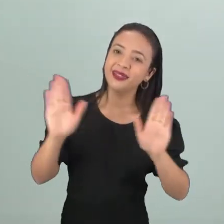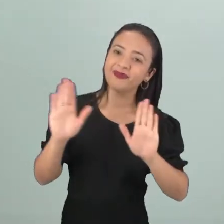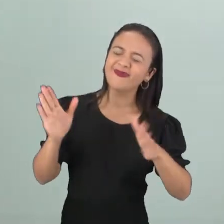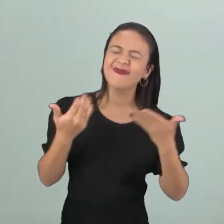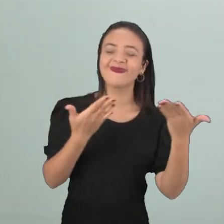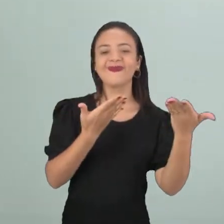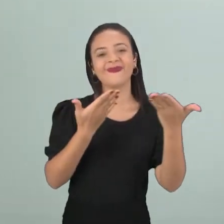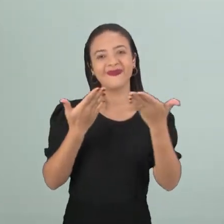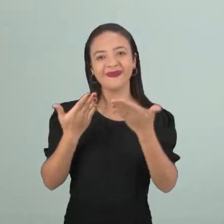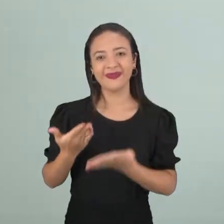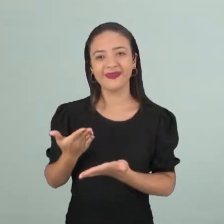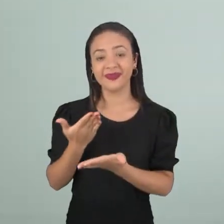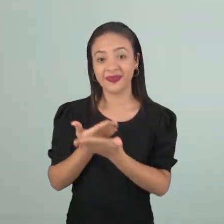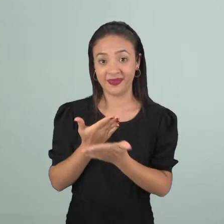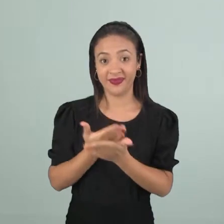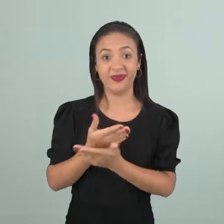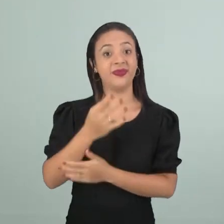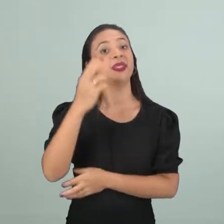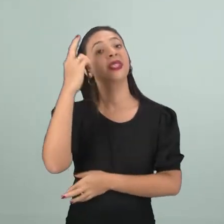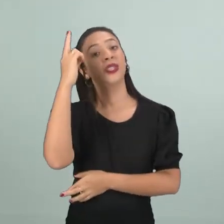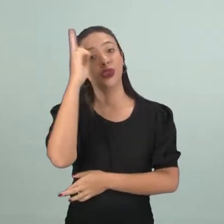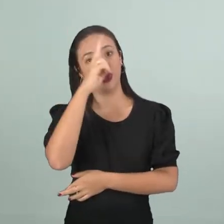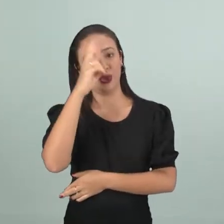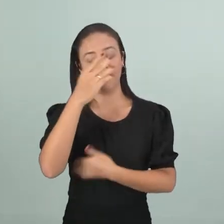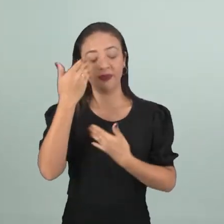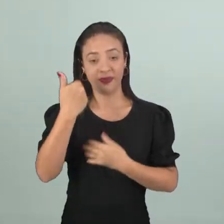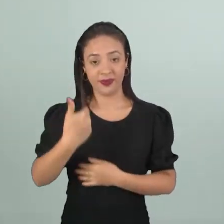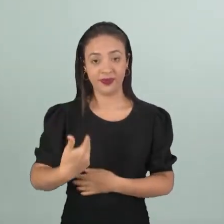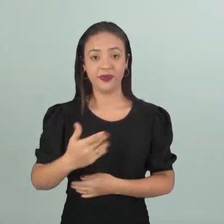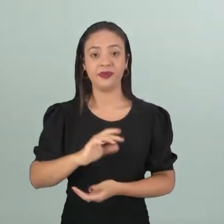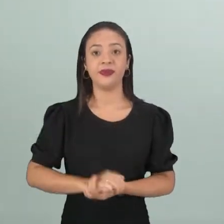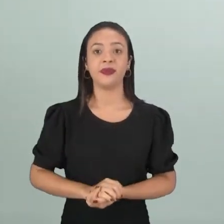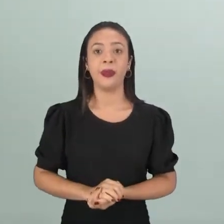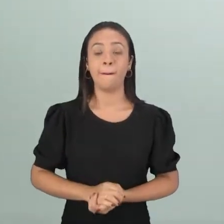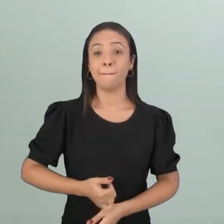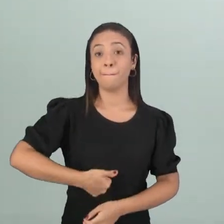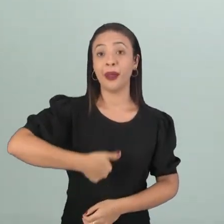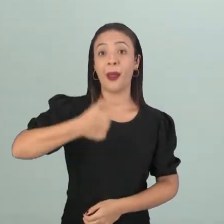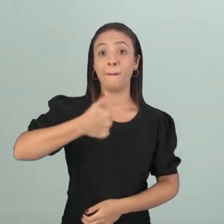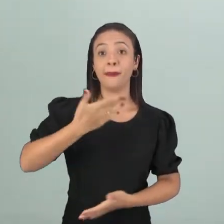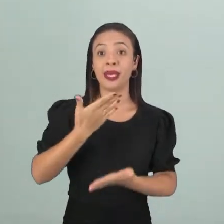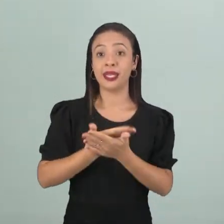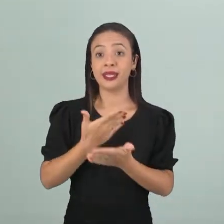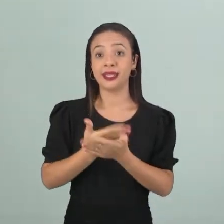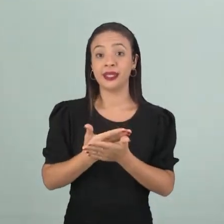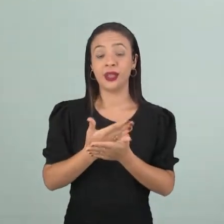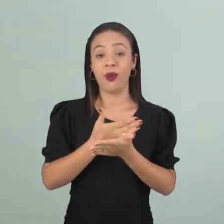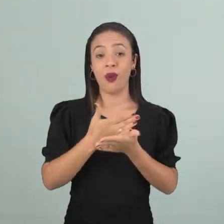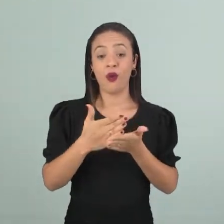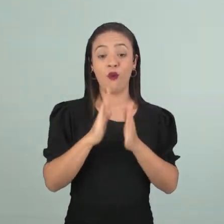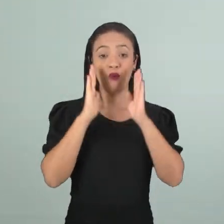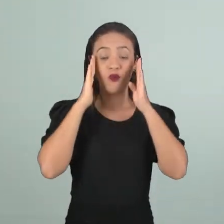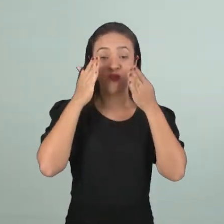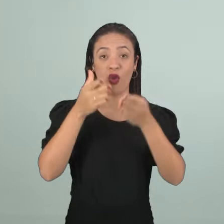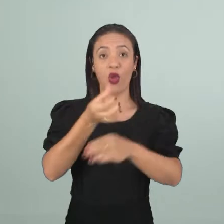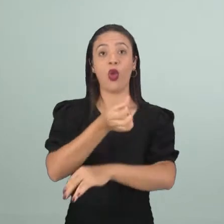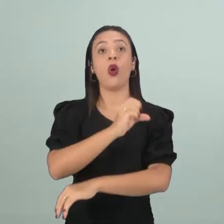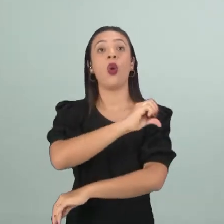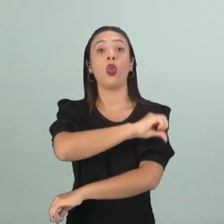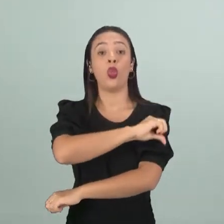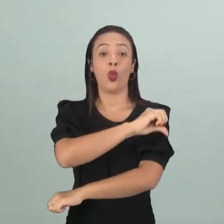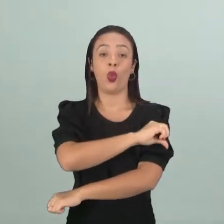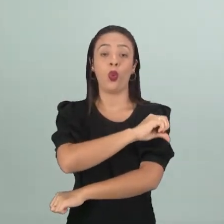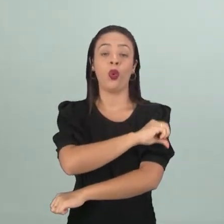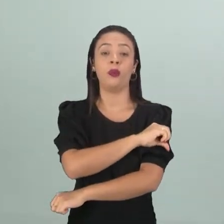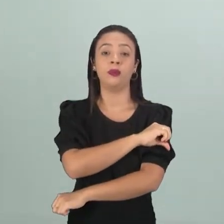galerinha, sejam muito bem-vindos a mais uma aula de História. Essa é a nossa primeira aula desse novo ciclo para o nono ano do ensino